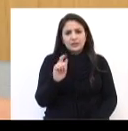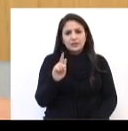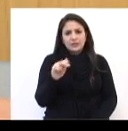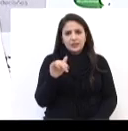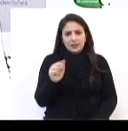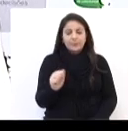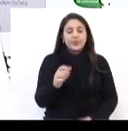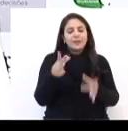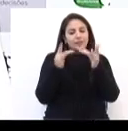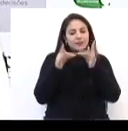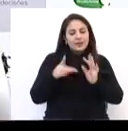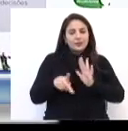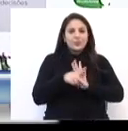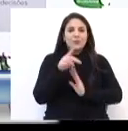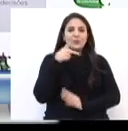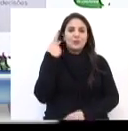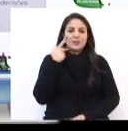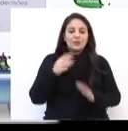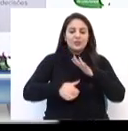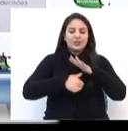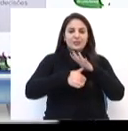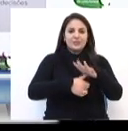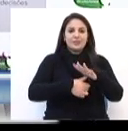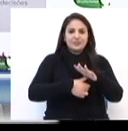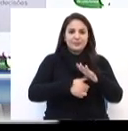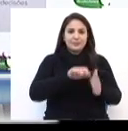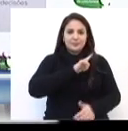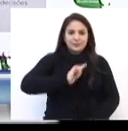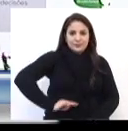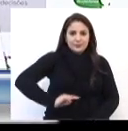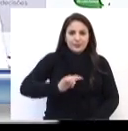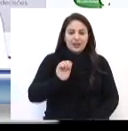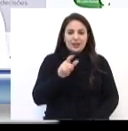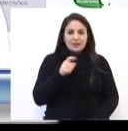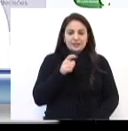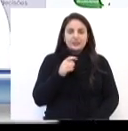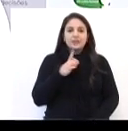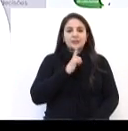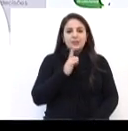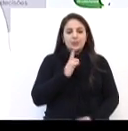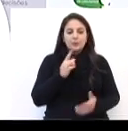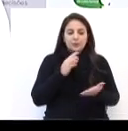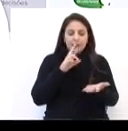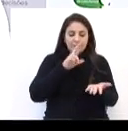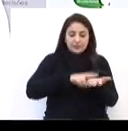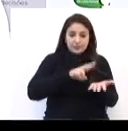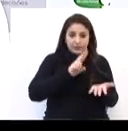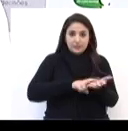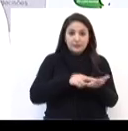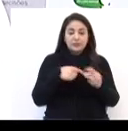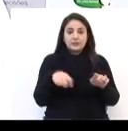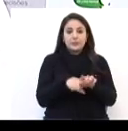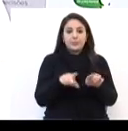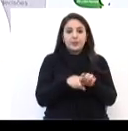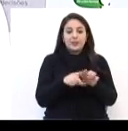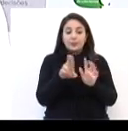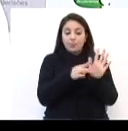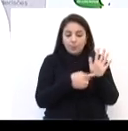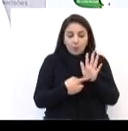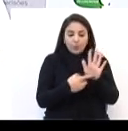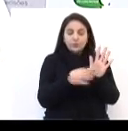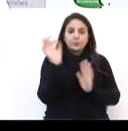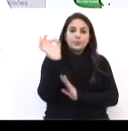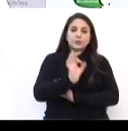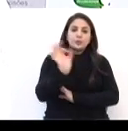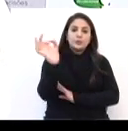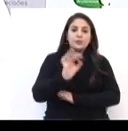Necker. Ele tem uma projeção de um crescimento na receita, ele tem a projeção e a destinação de